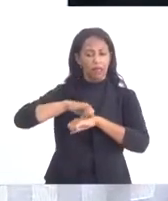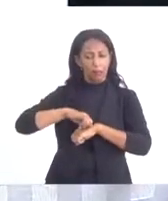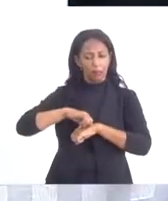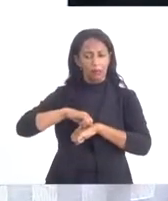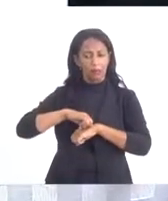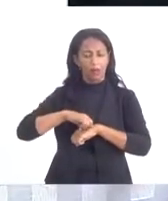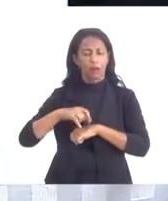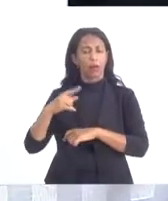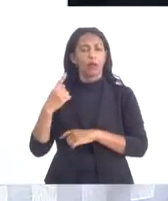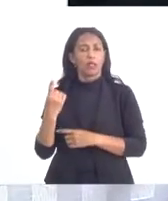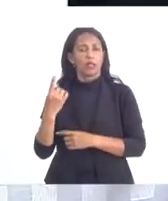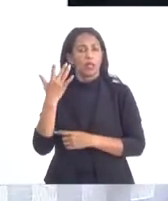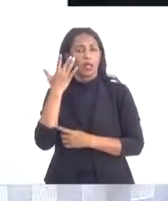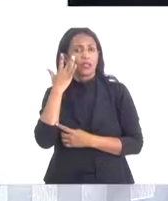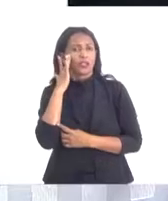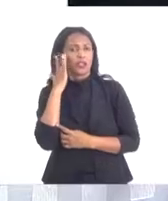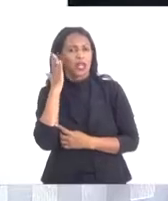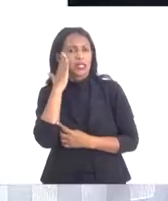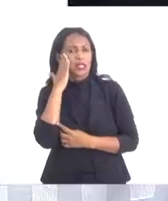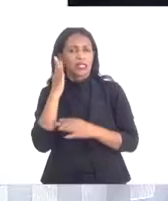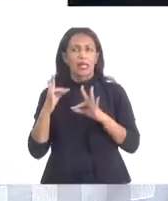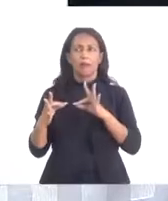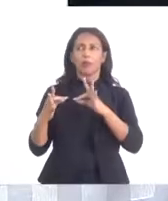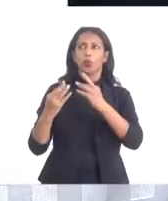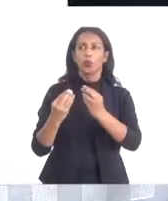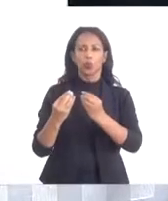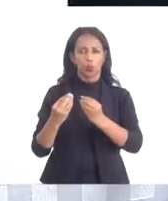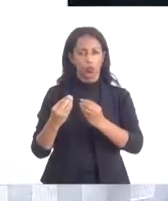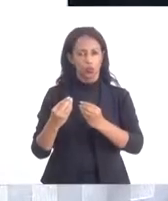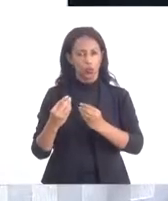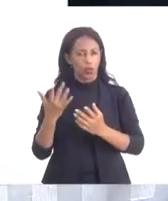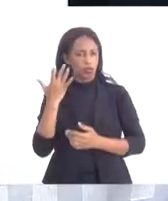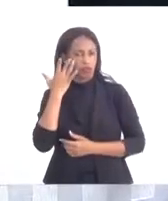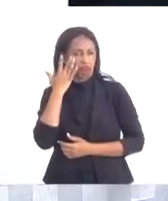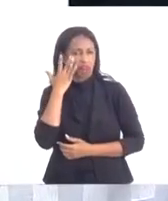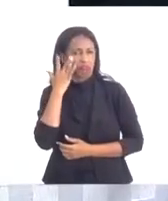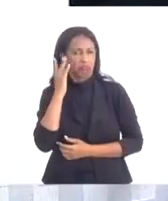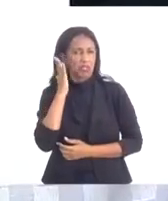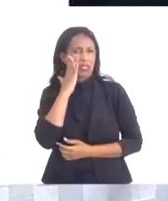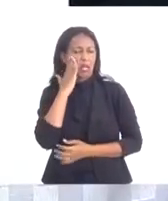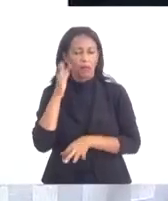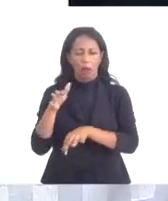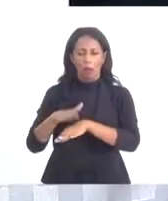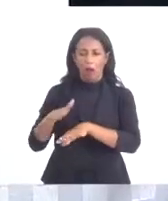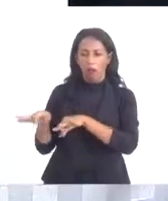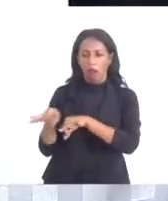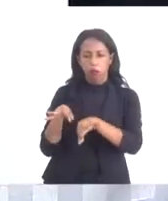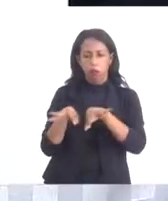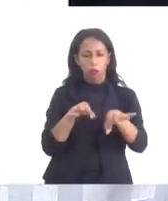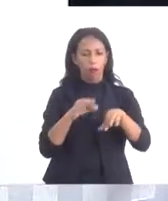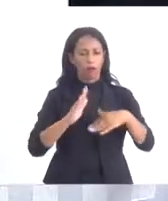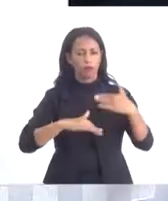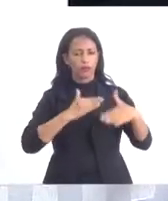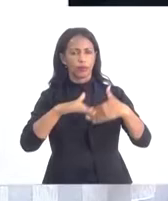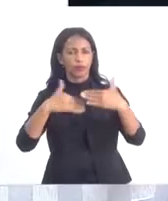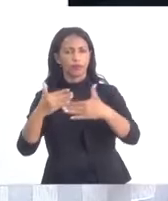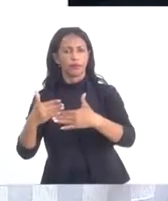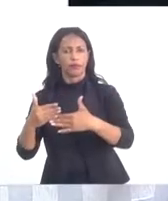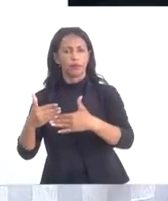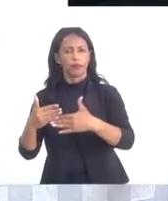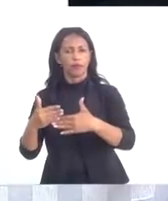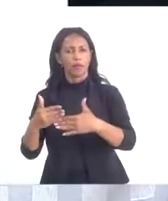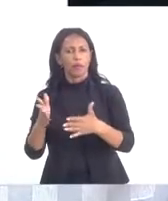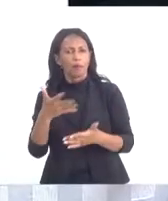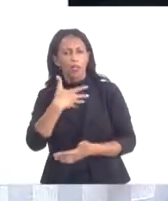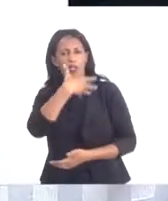e a gente acaba achando que sabe tudo, que podemos, que sabemos fazer o desenvolvimento sem